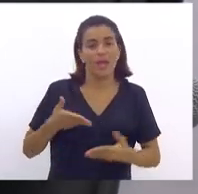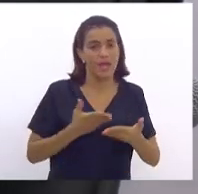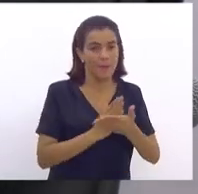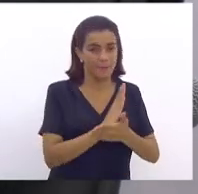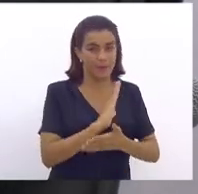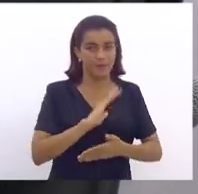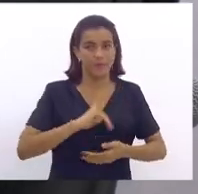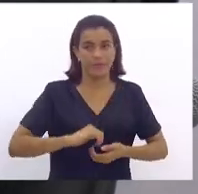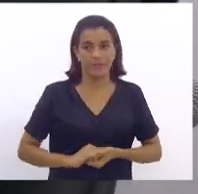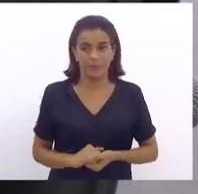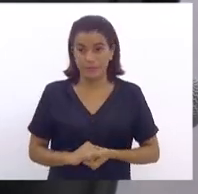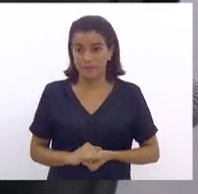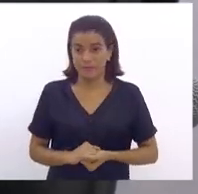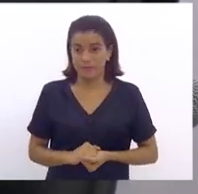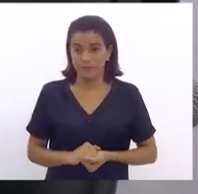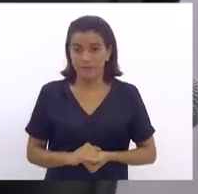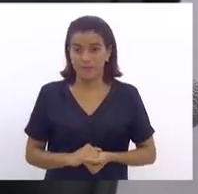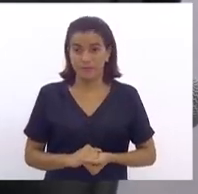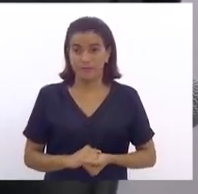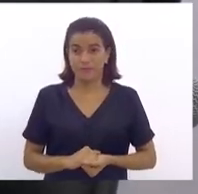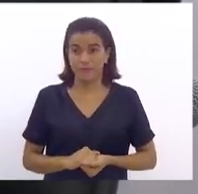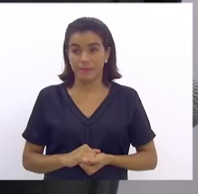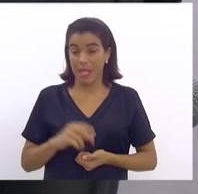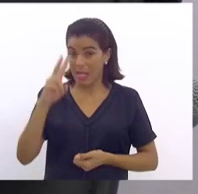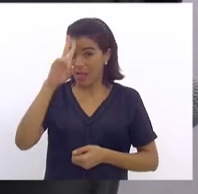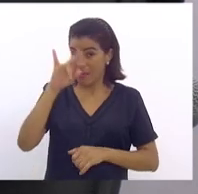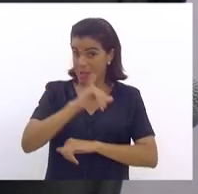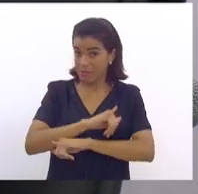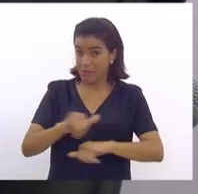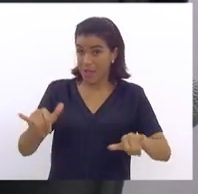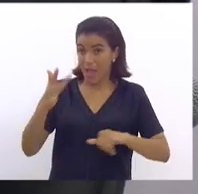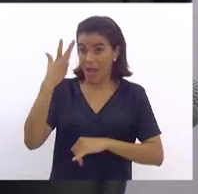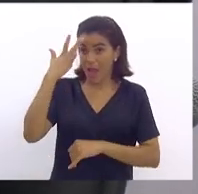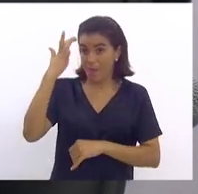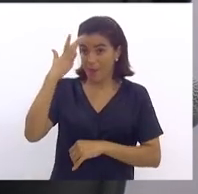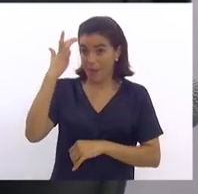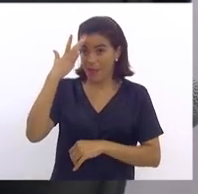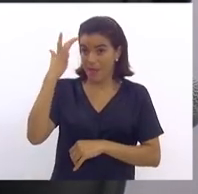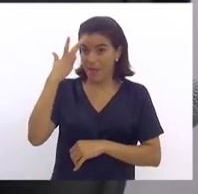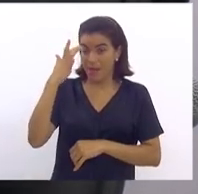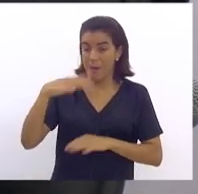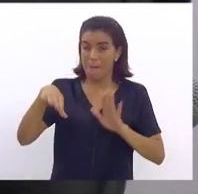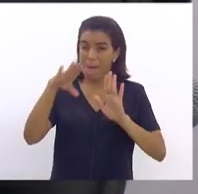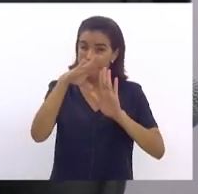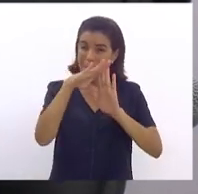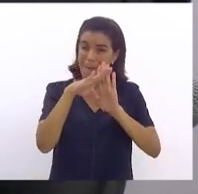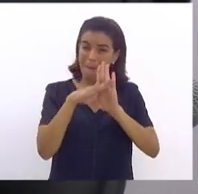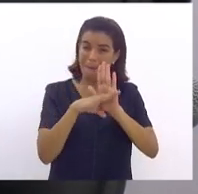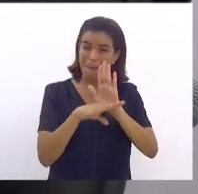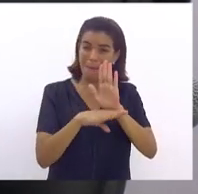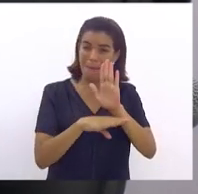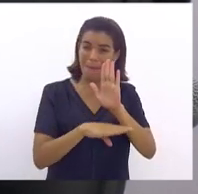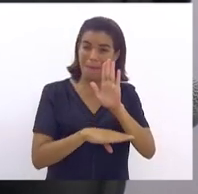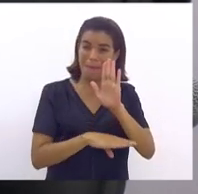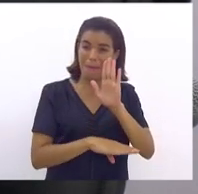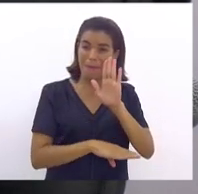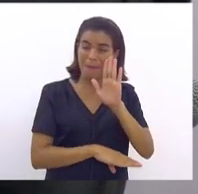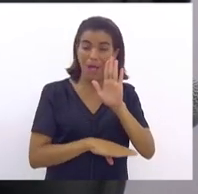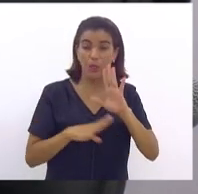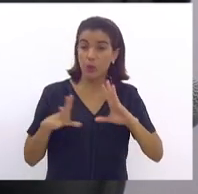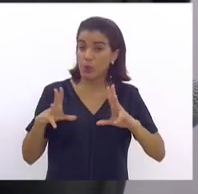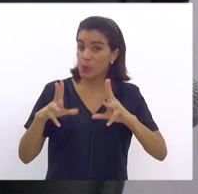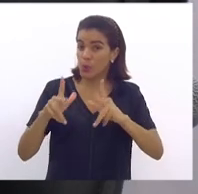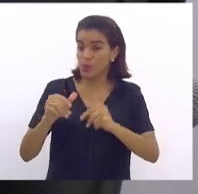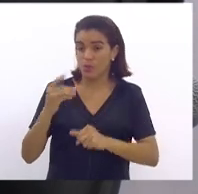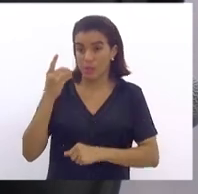estão. Aprovado. Lembrando que amanhã nós faremos o grande pautão das comendas. Todos os deputados aí,